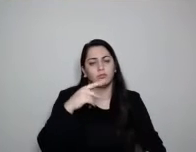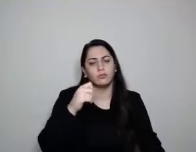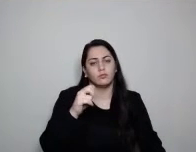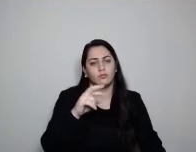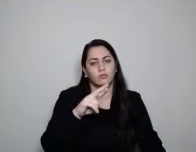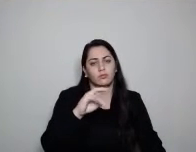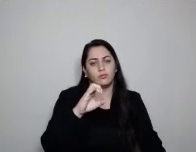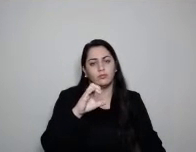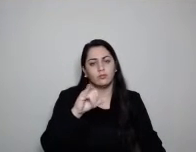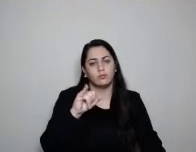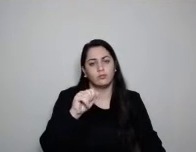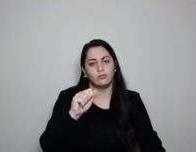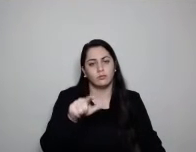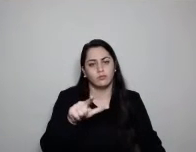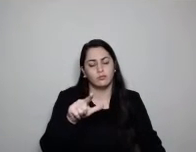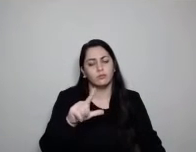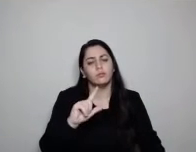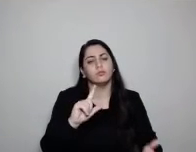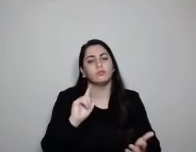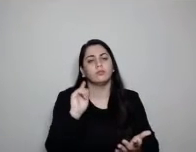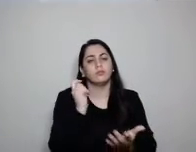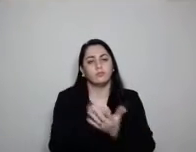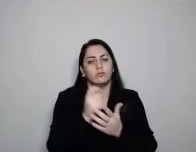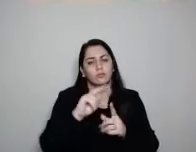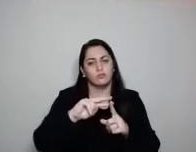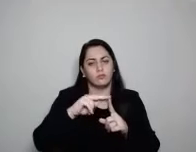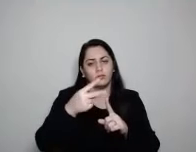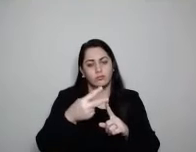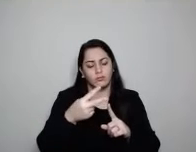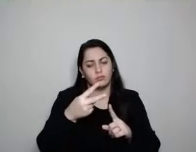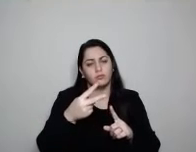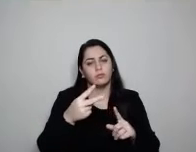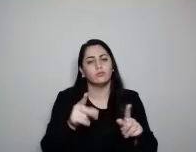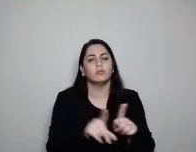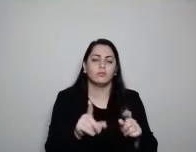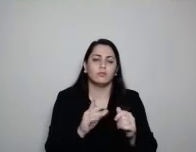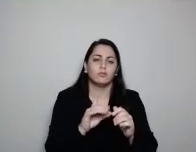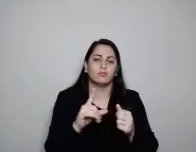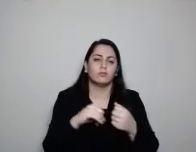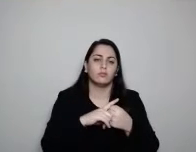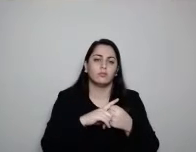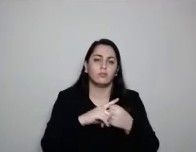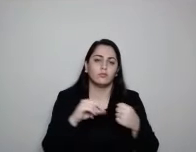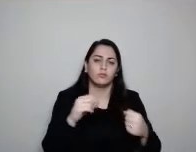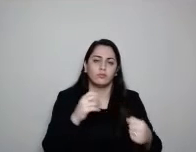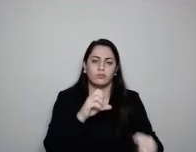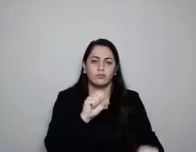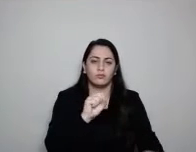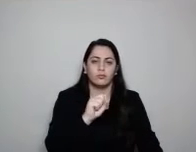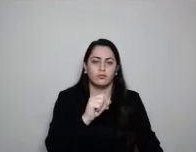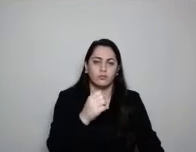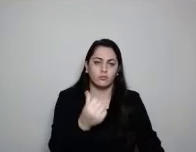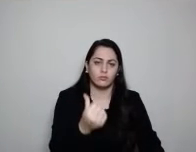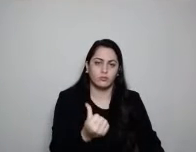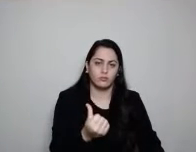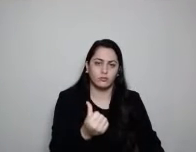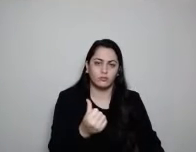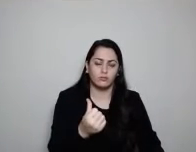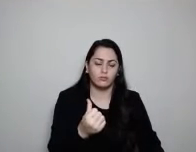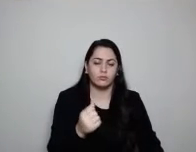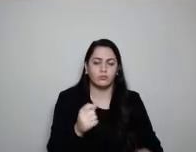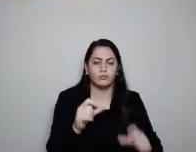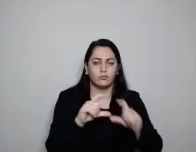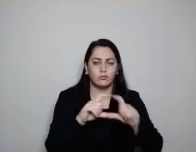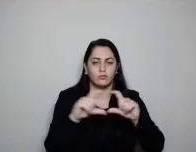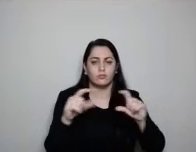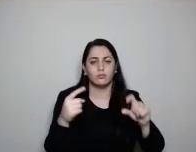né, provimento a insurgência da demandada. Né? Então, estou dando provimento parcial em parte, somente nos